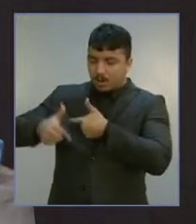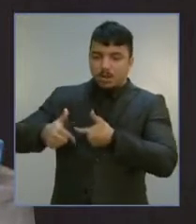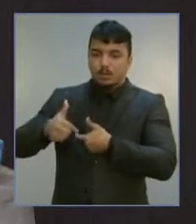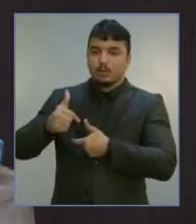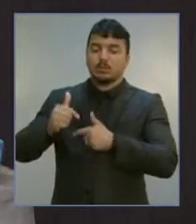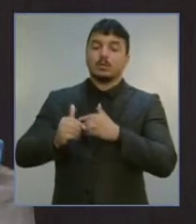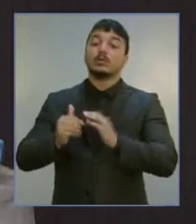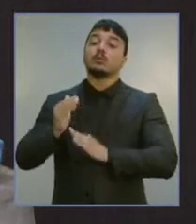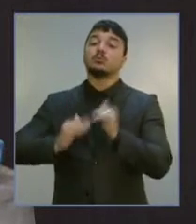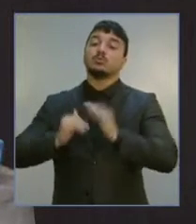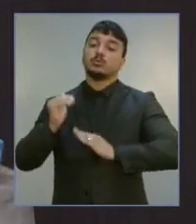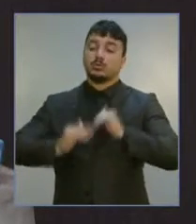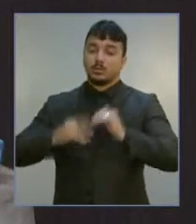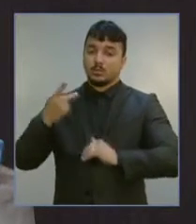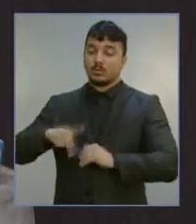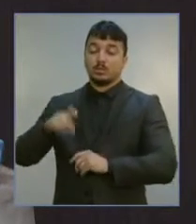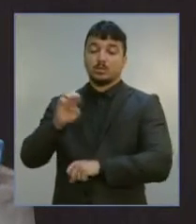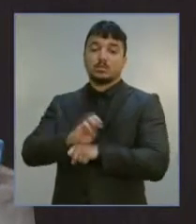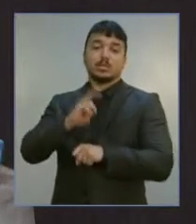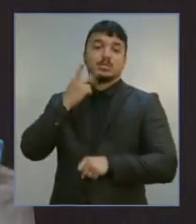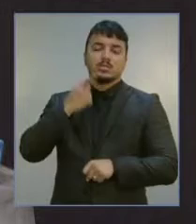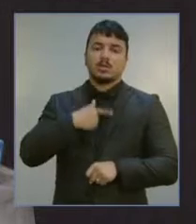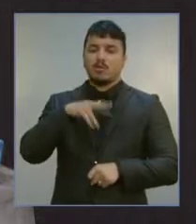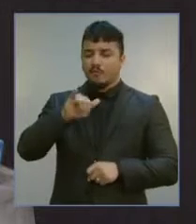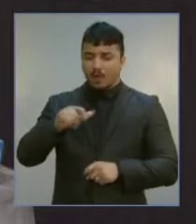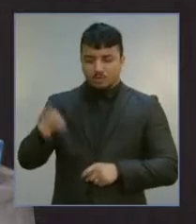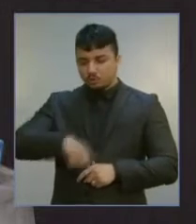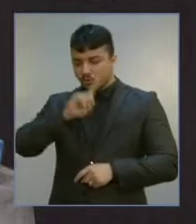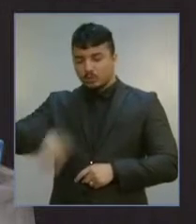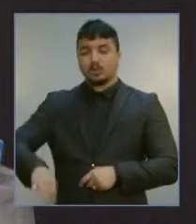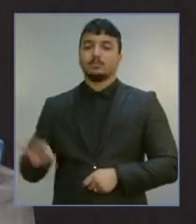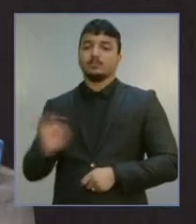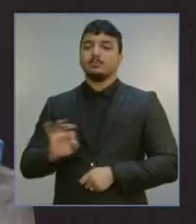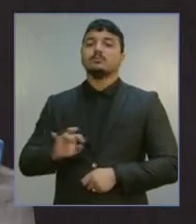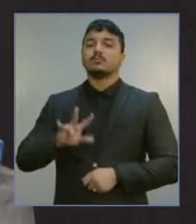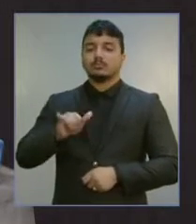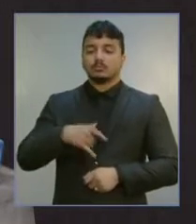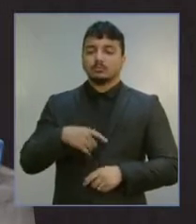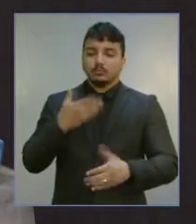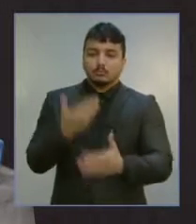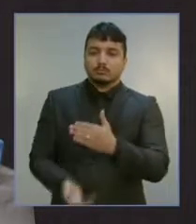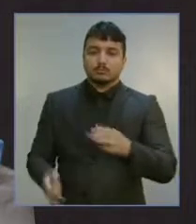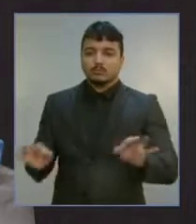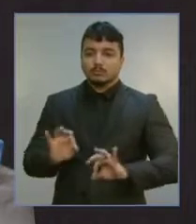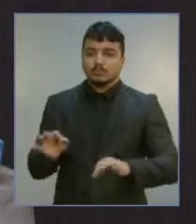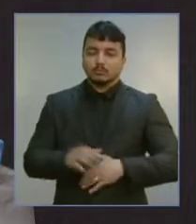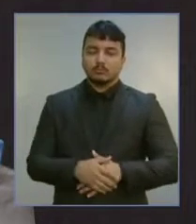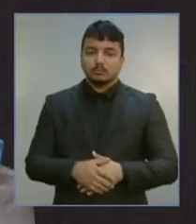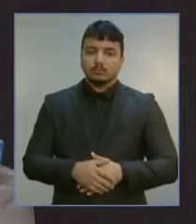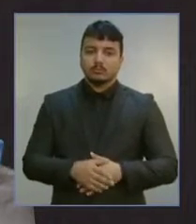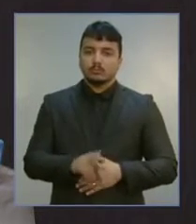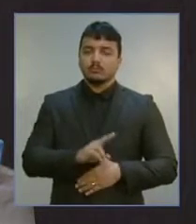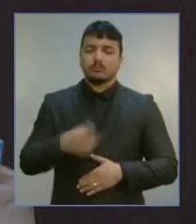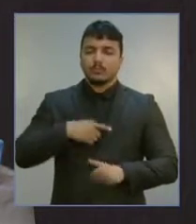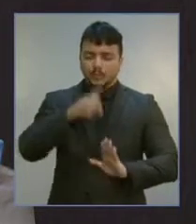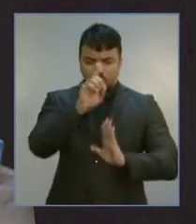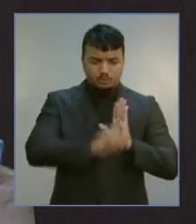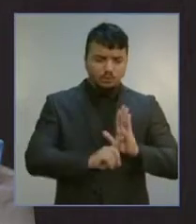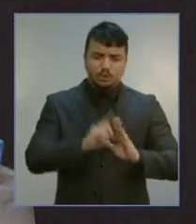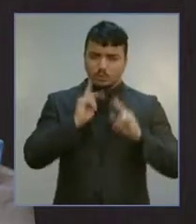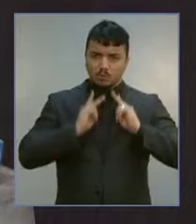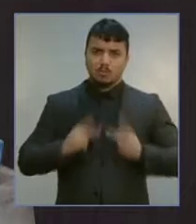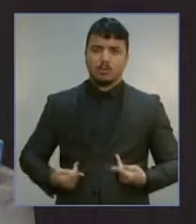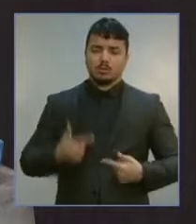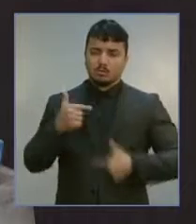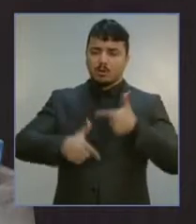não será desmontada não será destruída não será fragilizada em nome do direito humano ao trabalho